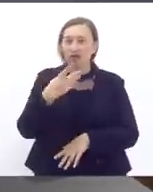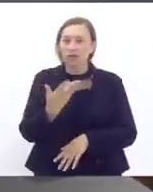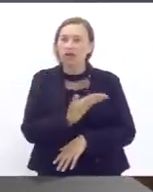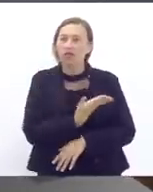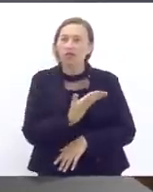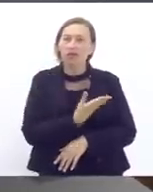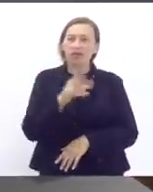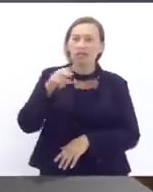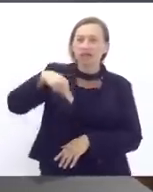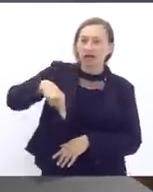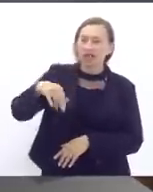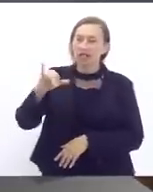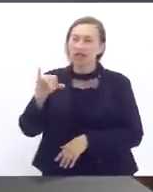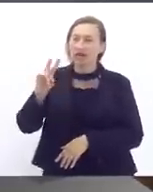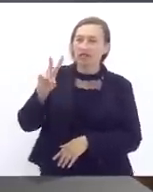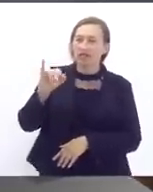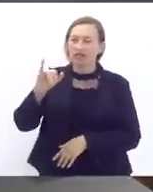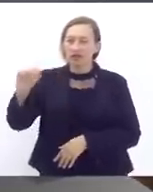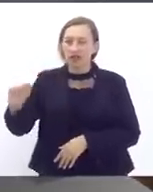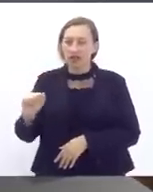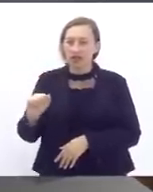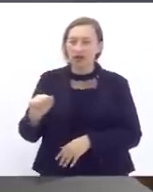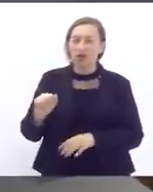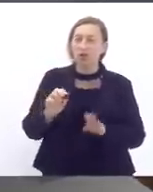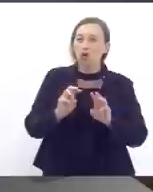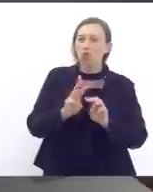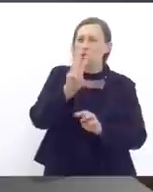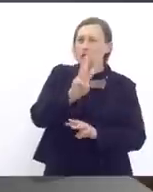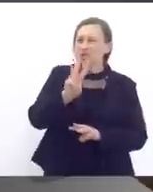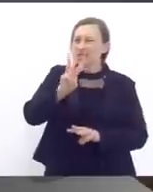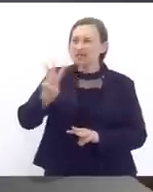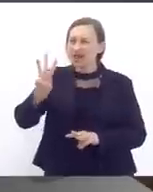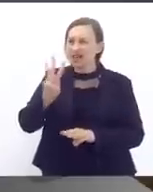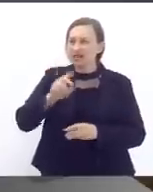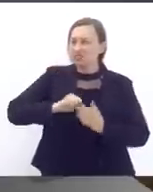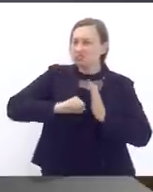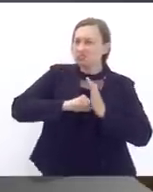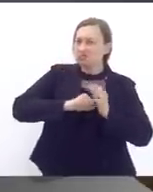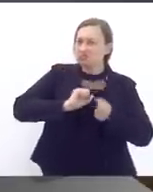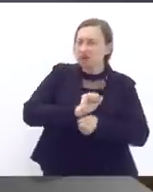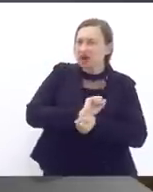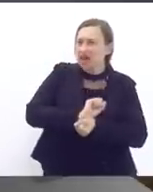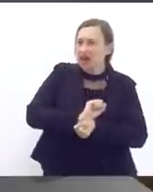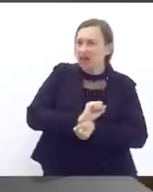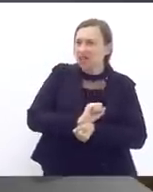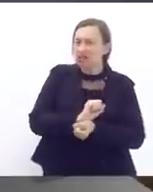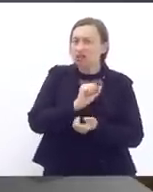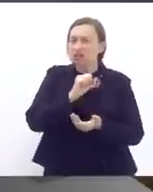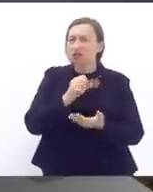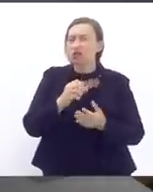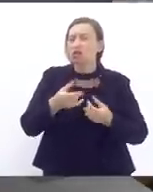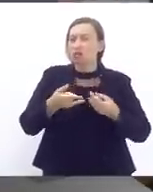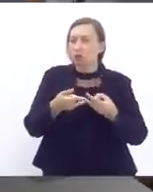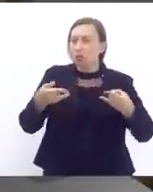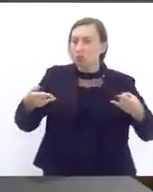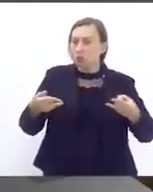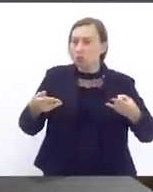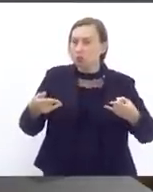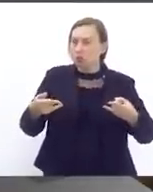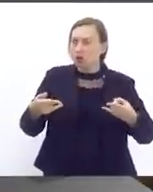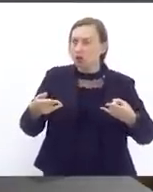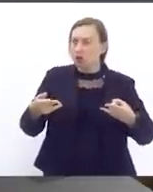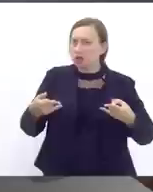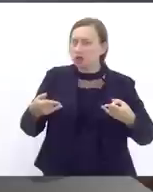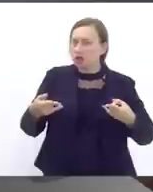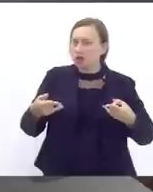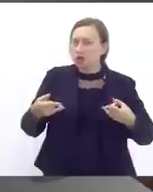Lívia site fora do ar tem previdência o contracheque dos veteranos que nunca vem